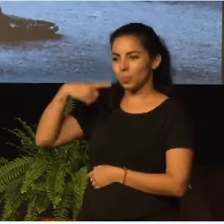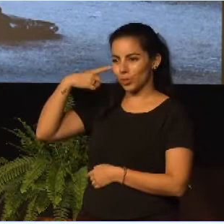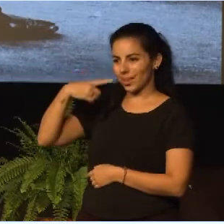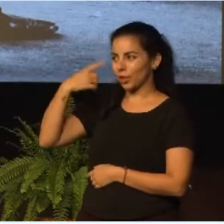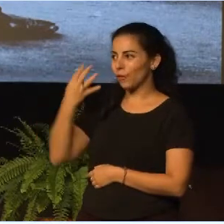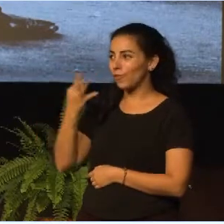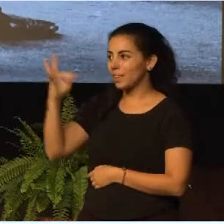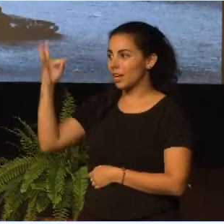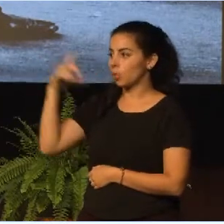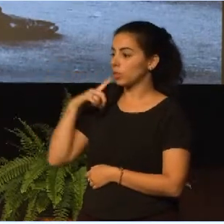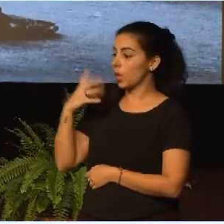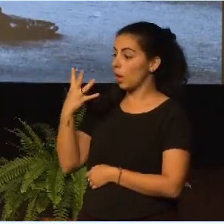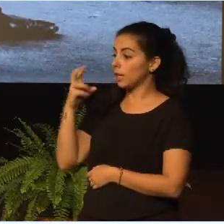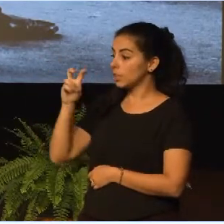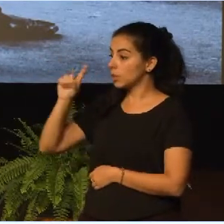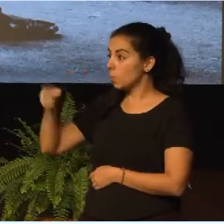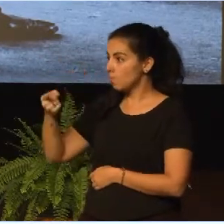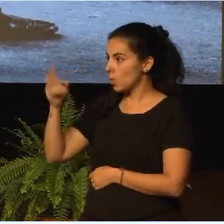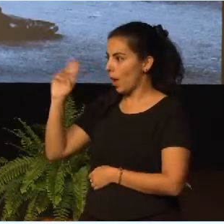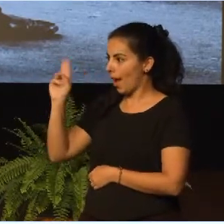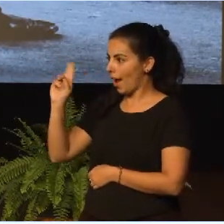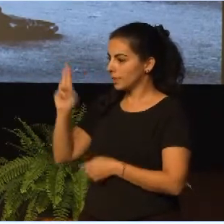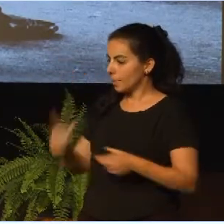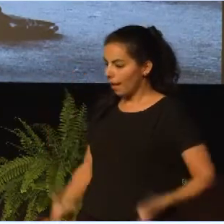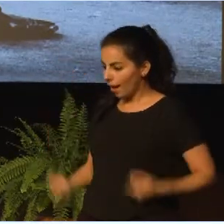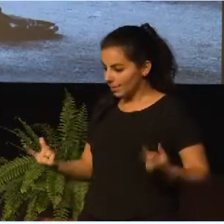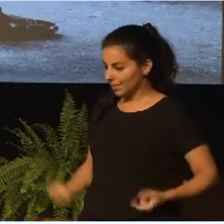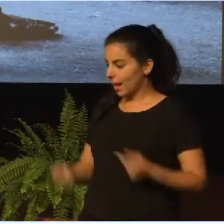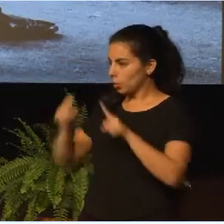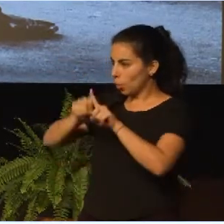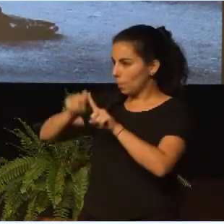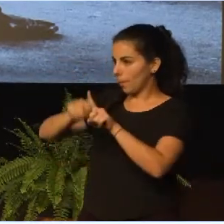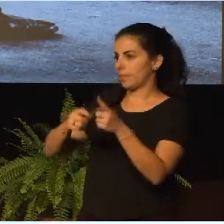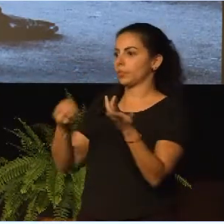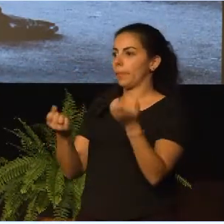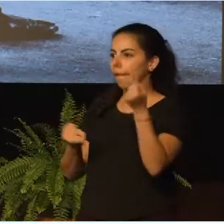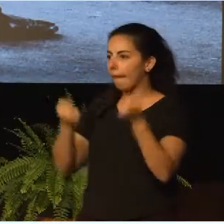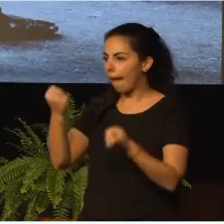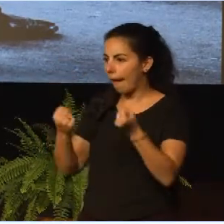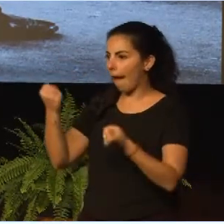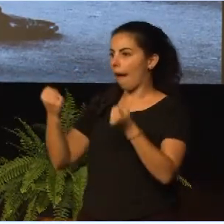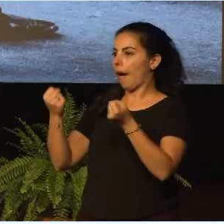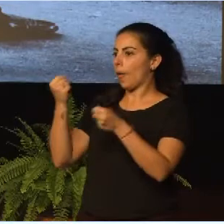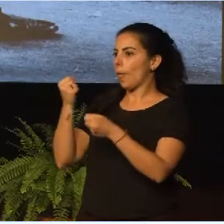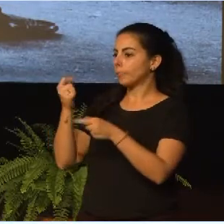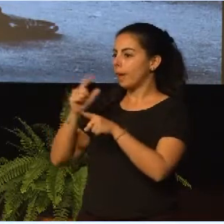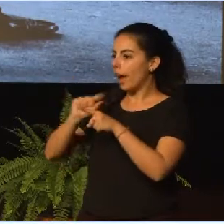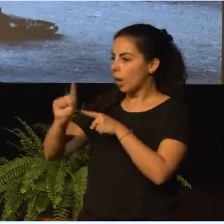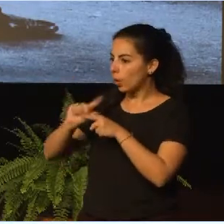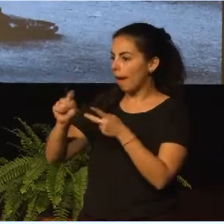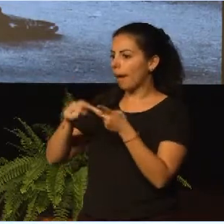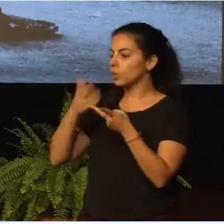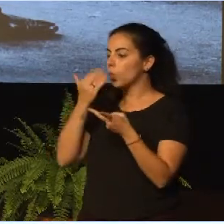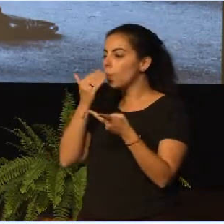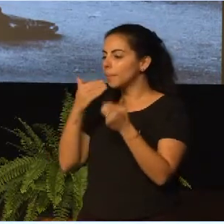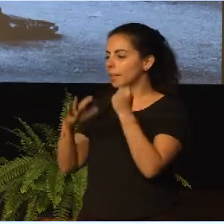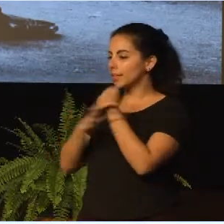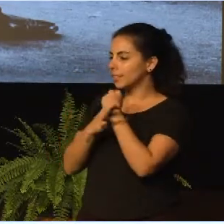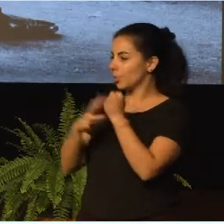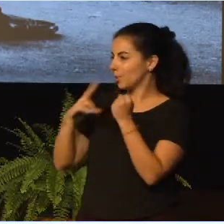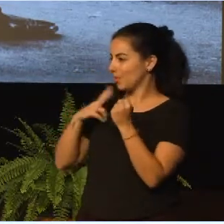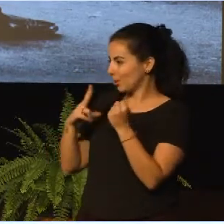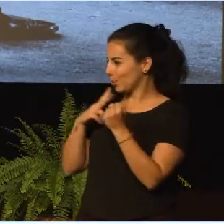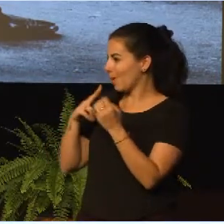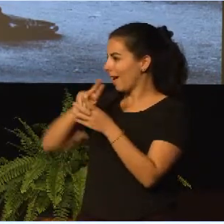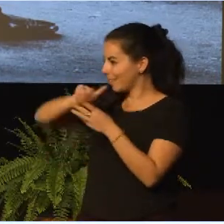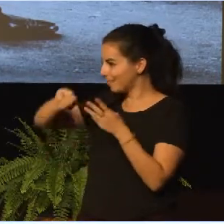têm até R$45 mil por mês para gastar, com carro alugado, comida, segurança pessoal, enfim. Tá?